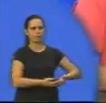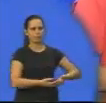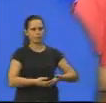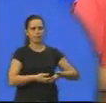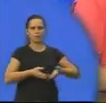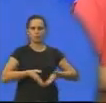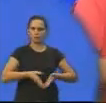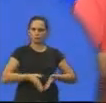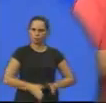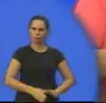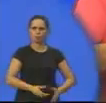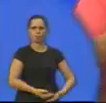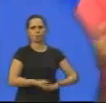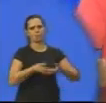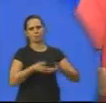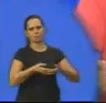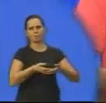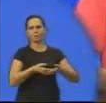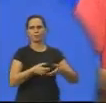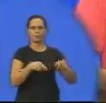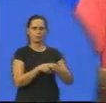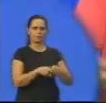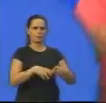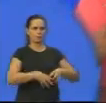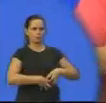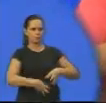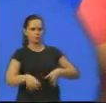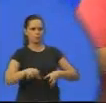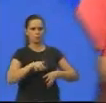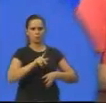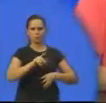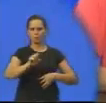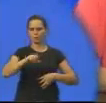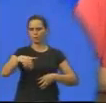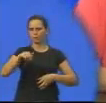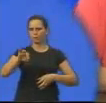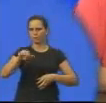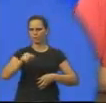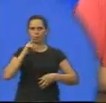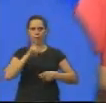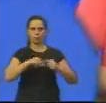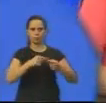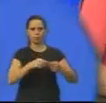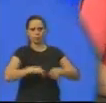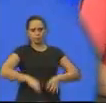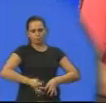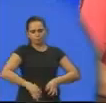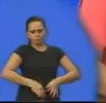é retirado e depois tira-se a placenta e em seguida se faz uma sutura.